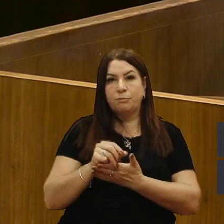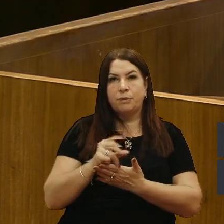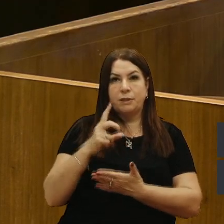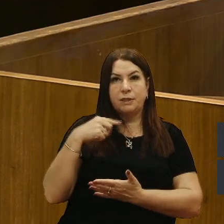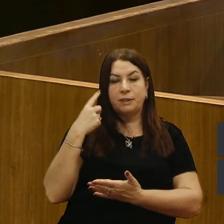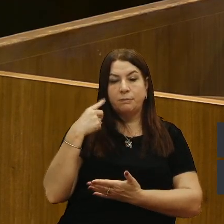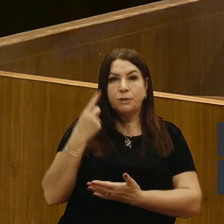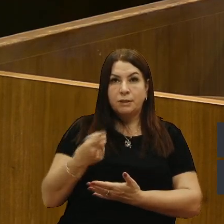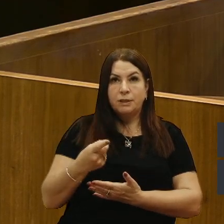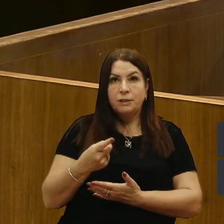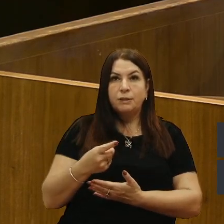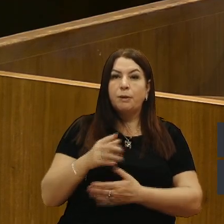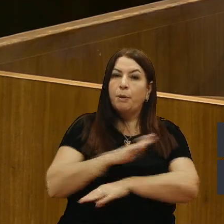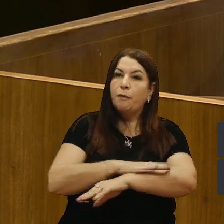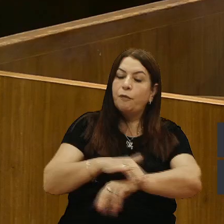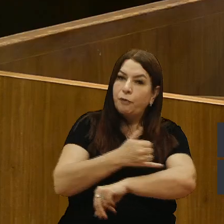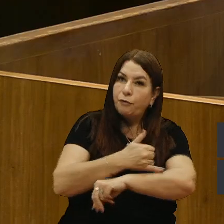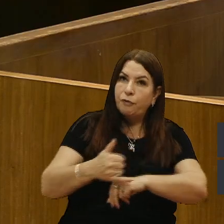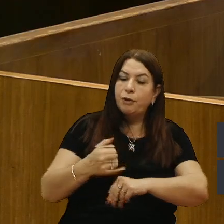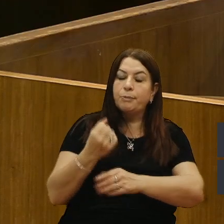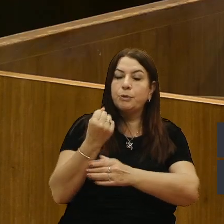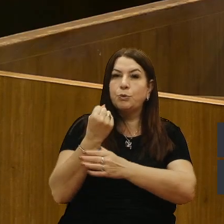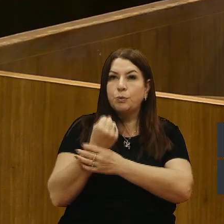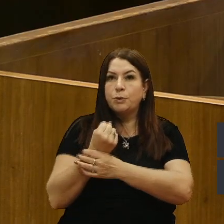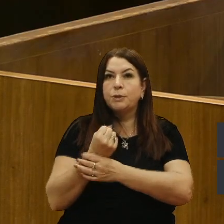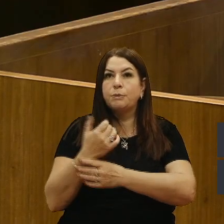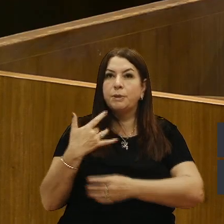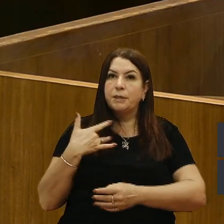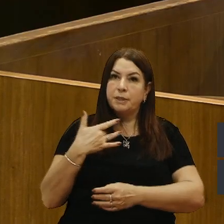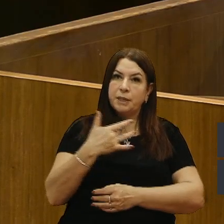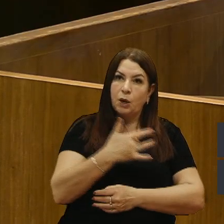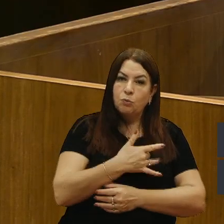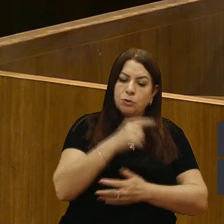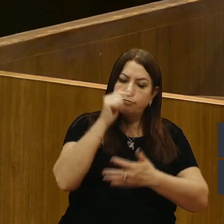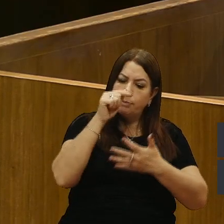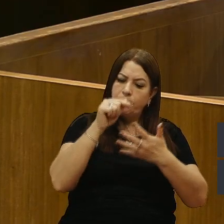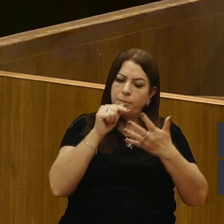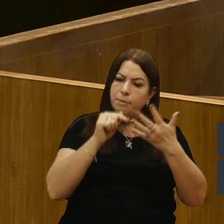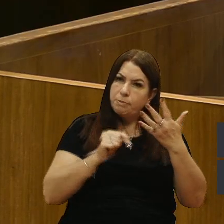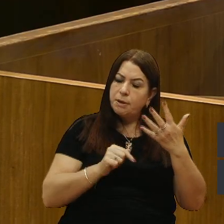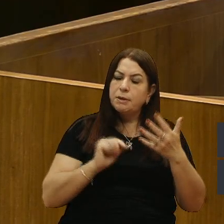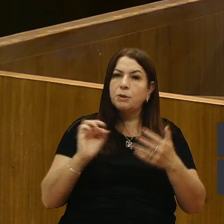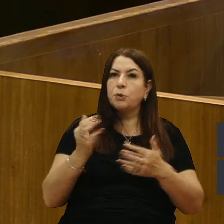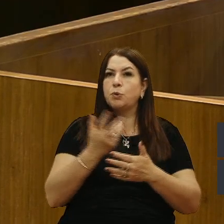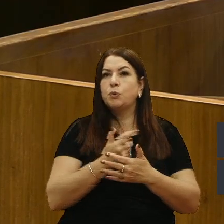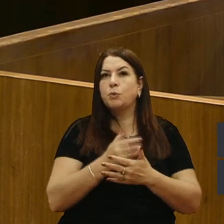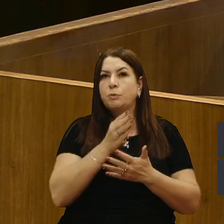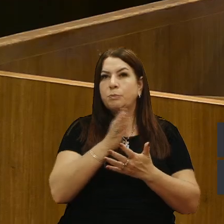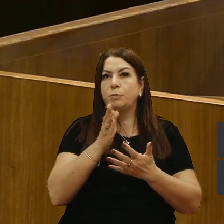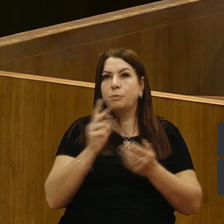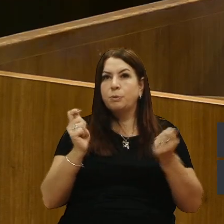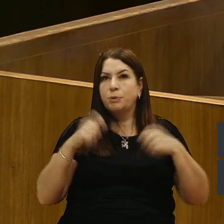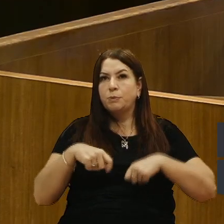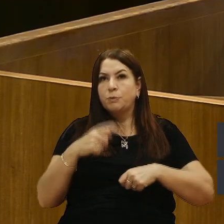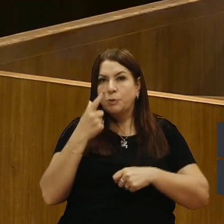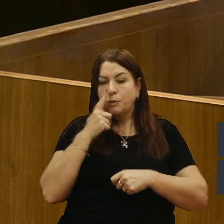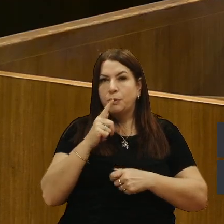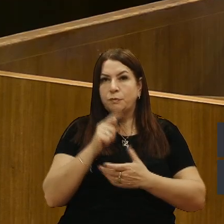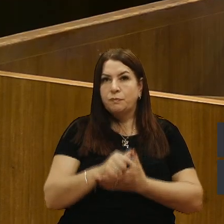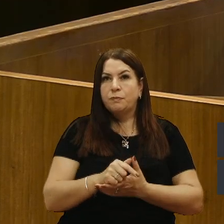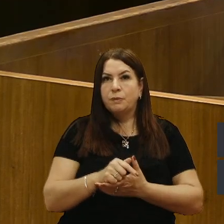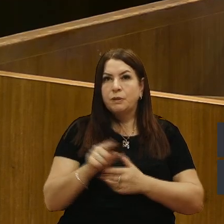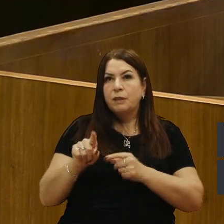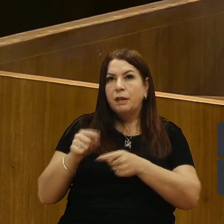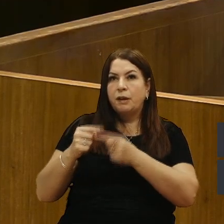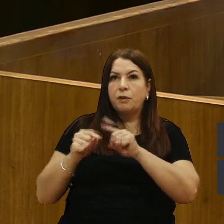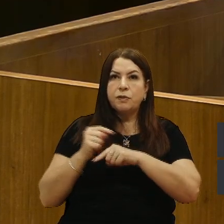parlamentares, para asfaltamento, para a segurança, para a saúde, enfim, em todos os ramos possíveis que a gente possa